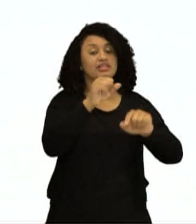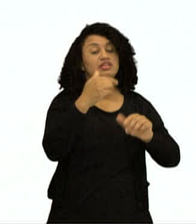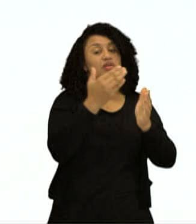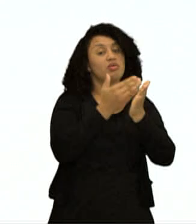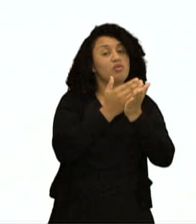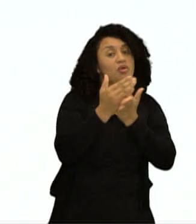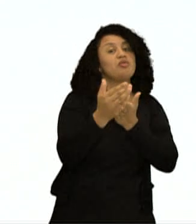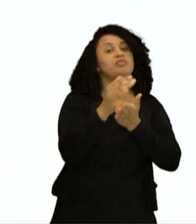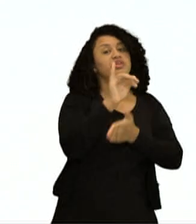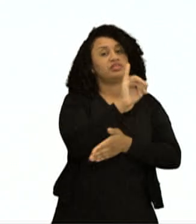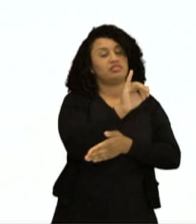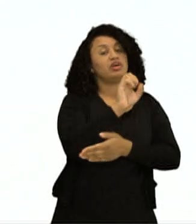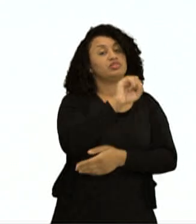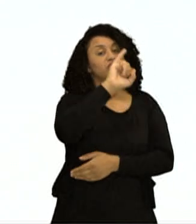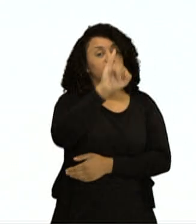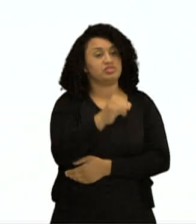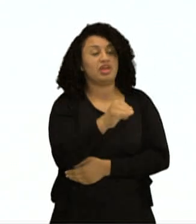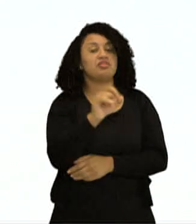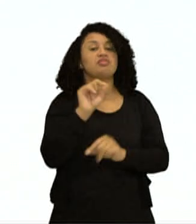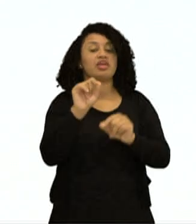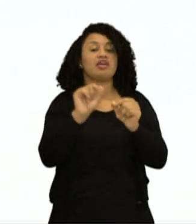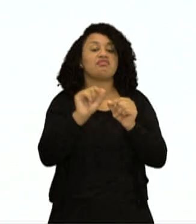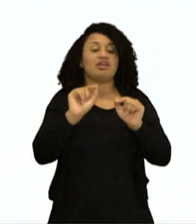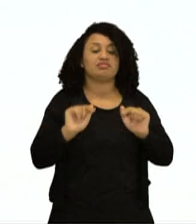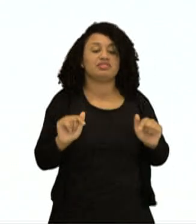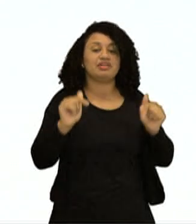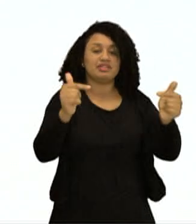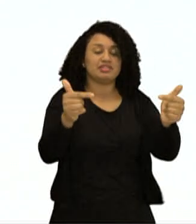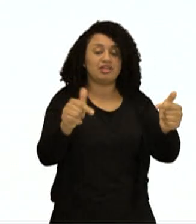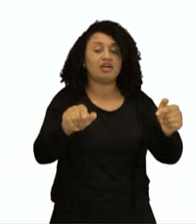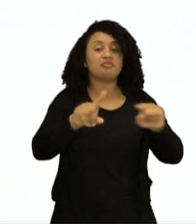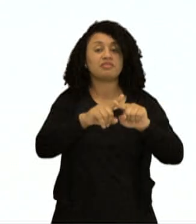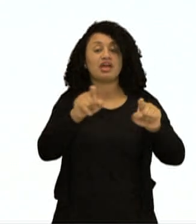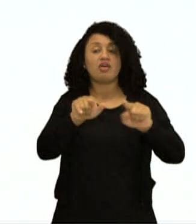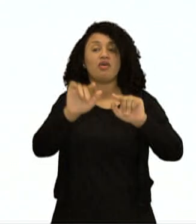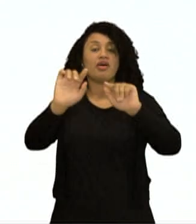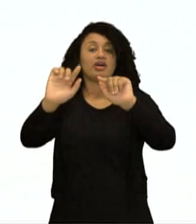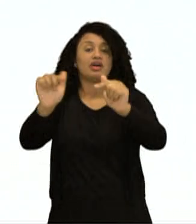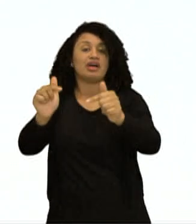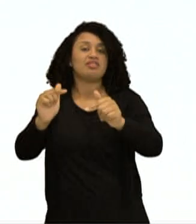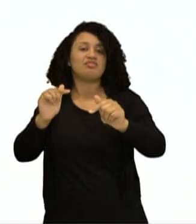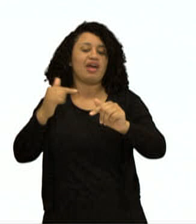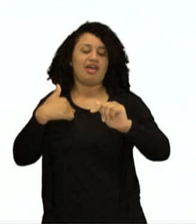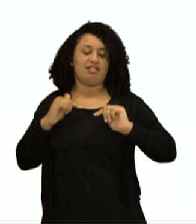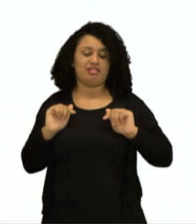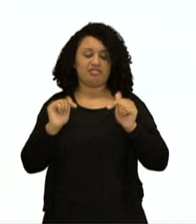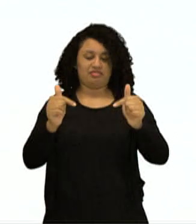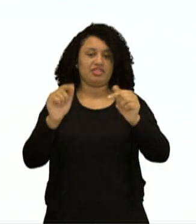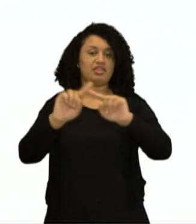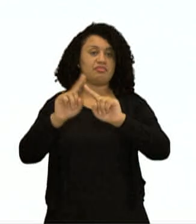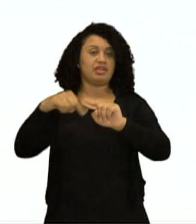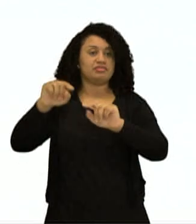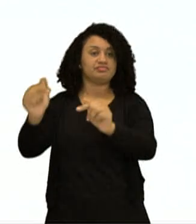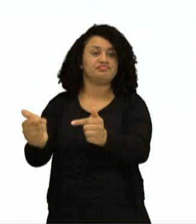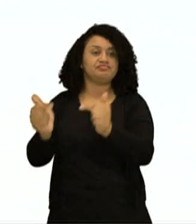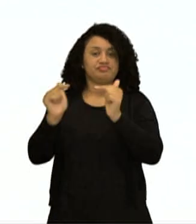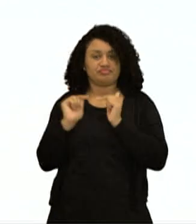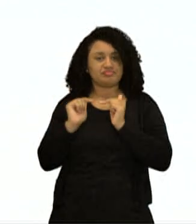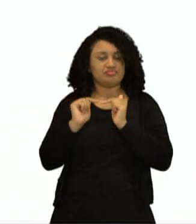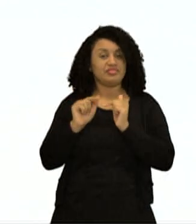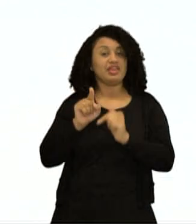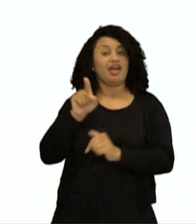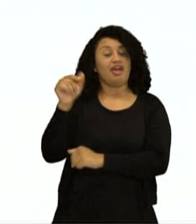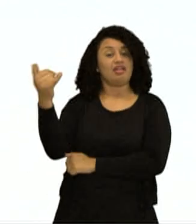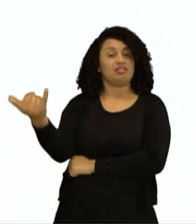como sujeito, quem faz a ação. Nesse caso, quem está fazendo a ação é a Ximena. Ela